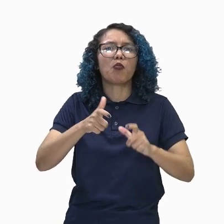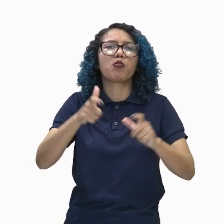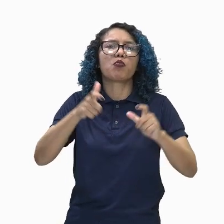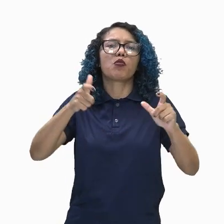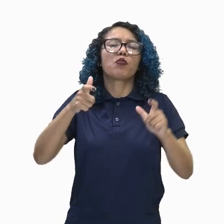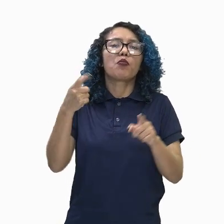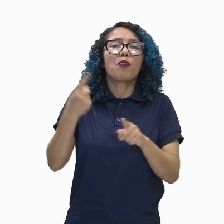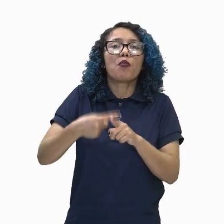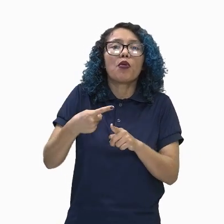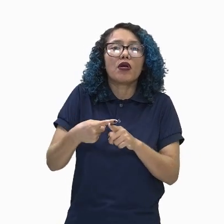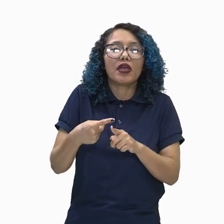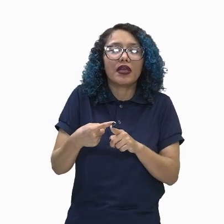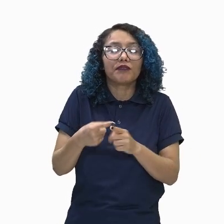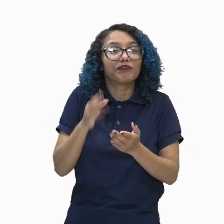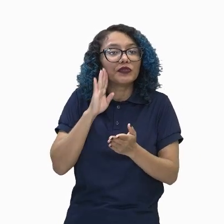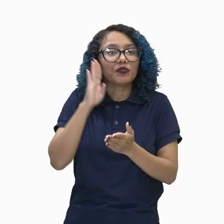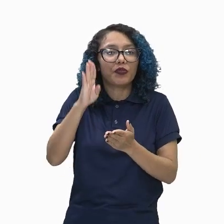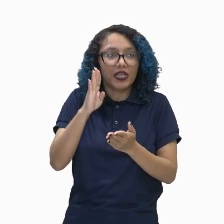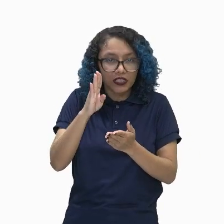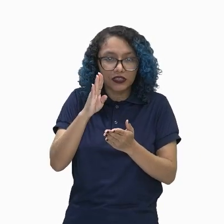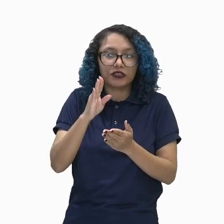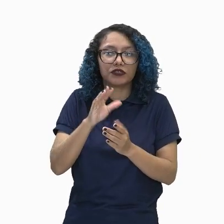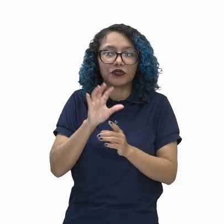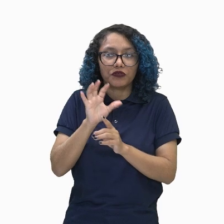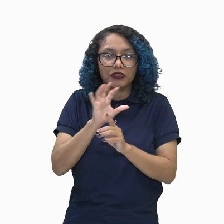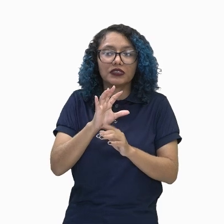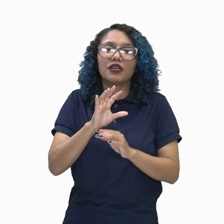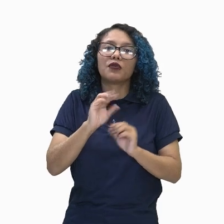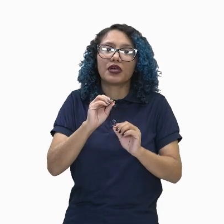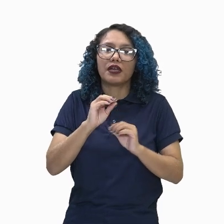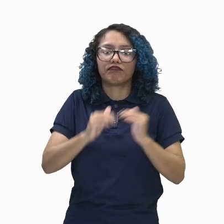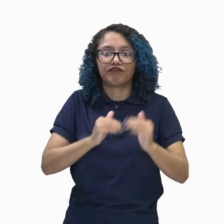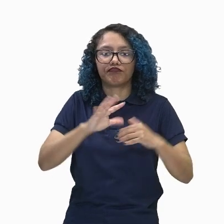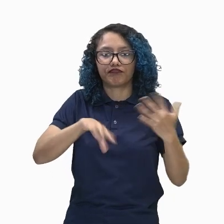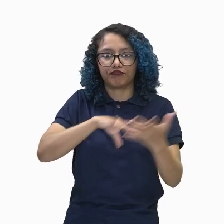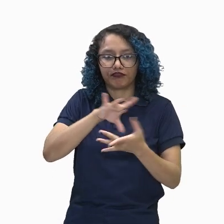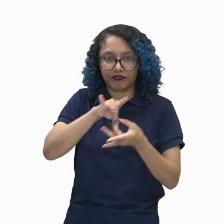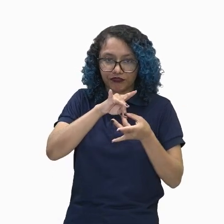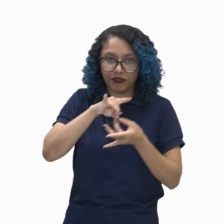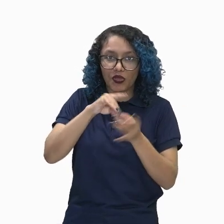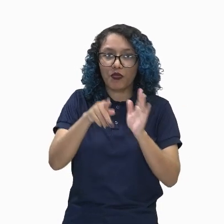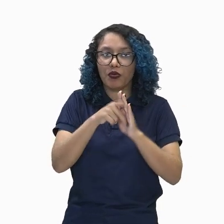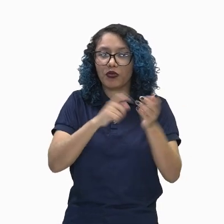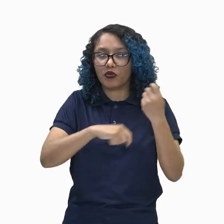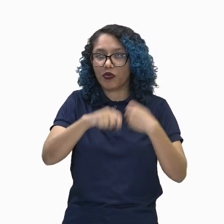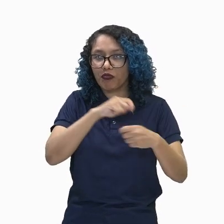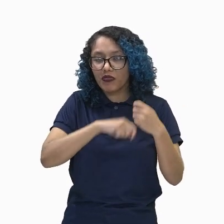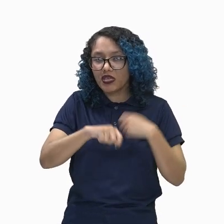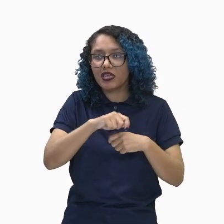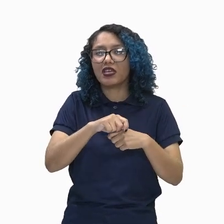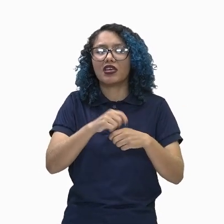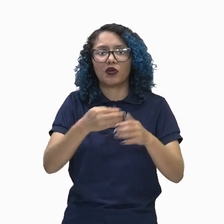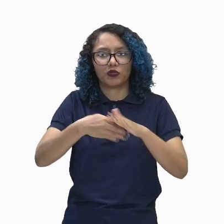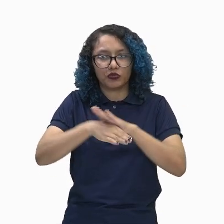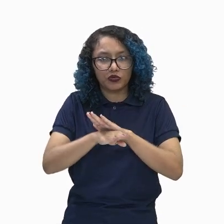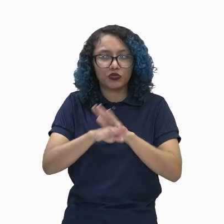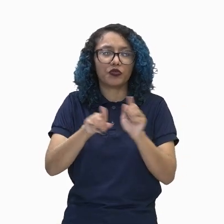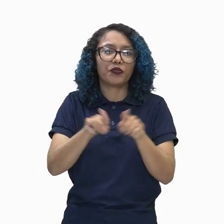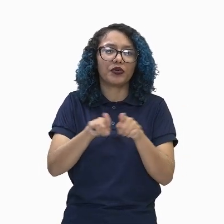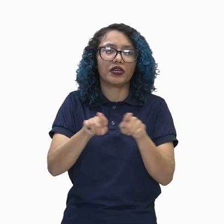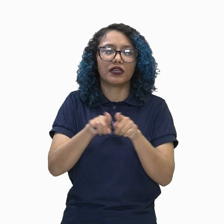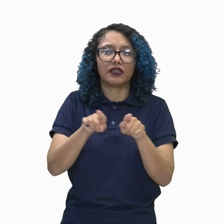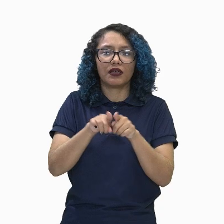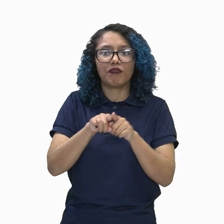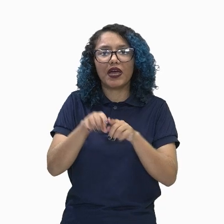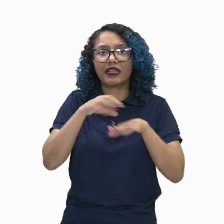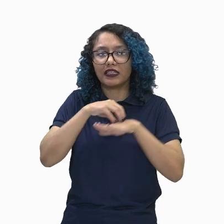com o processo de globalização da economia, tá? Das finanças, dos costumes e com as facilidades